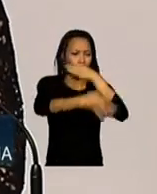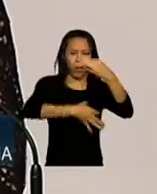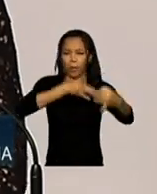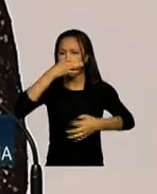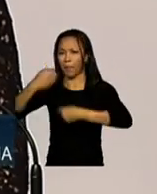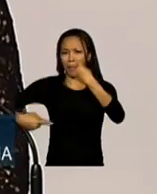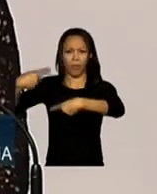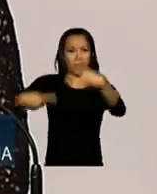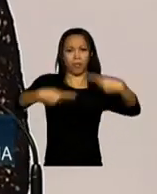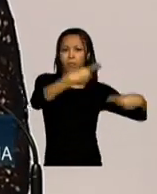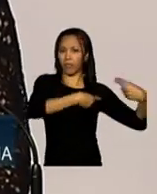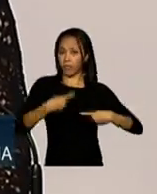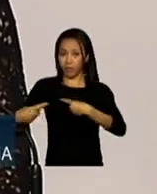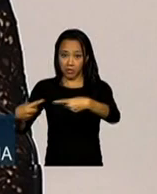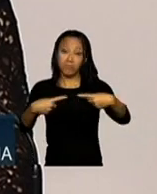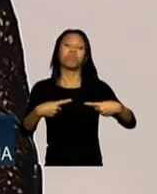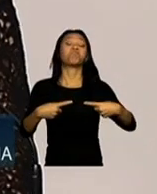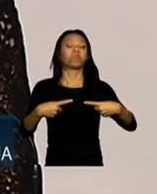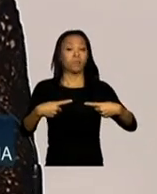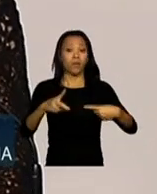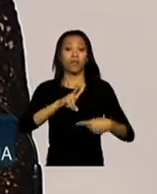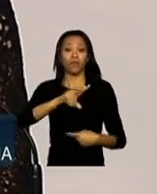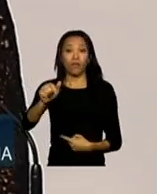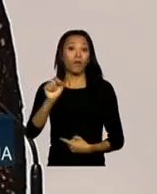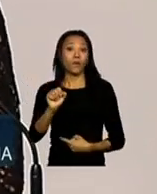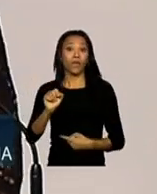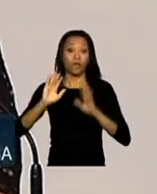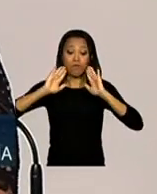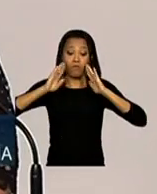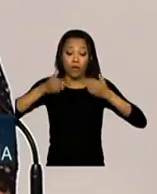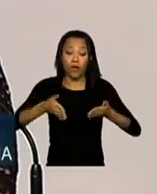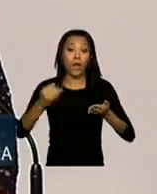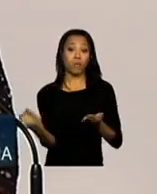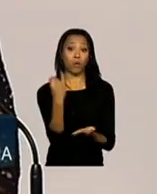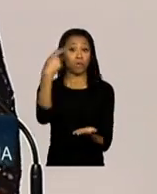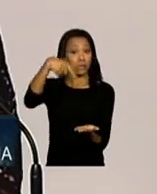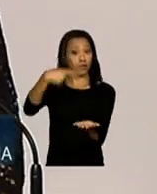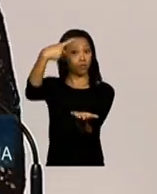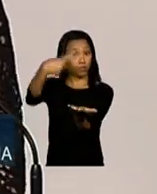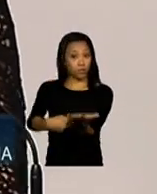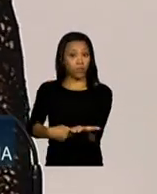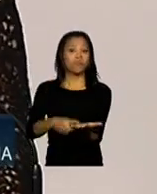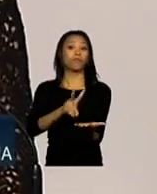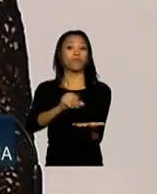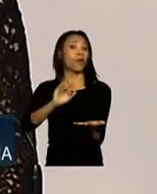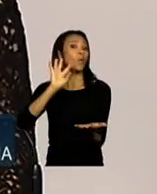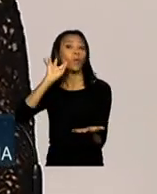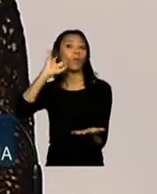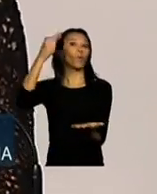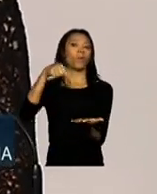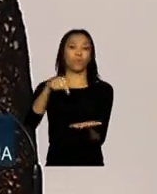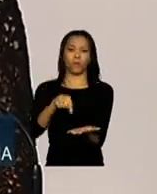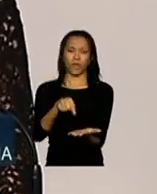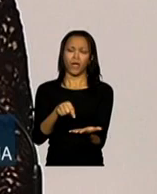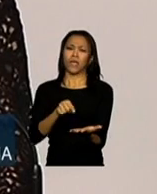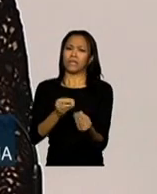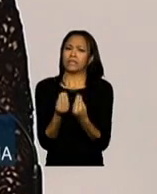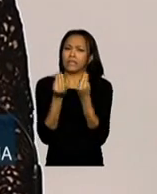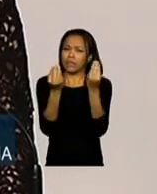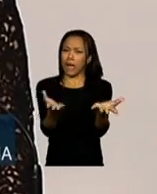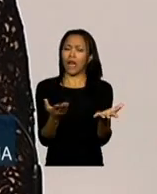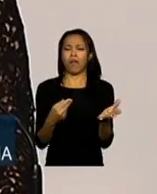que considerarão a importância desse acordo, dos quais resultará um elenco de